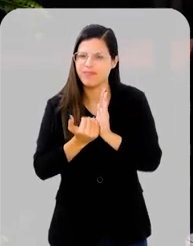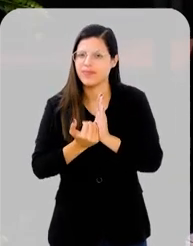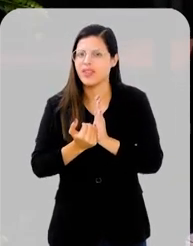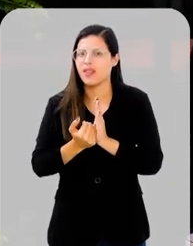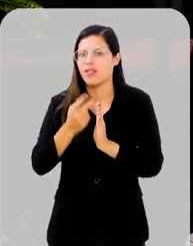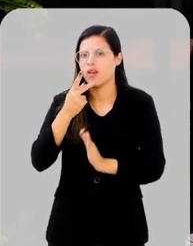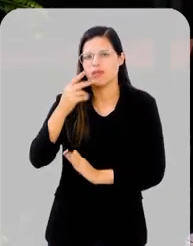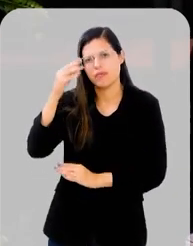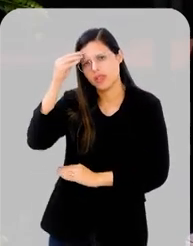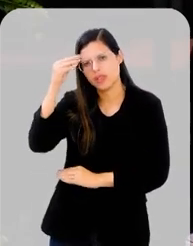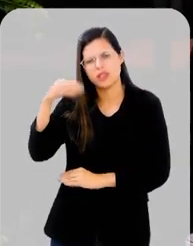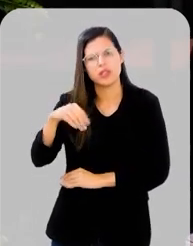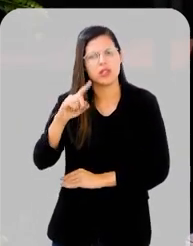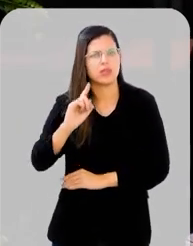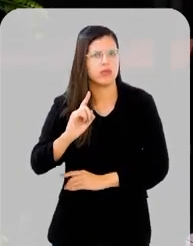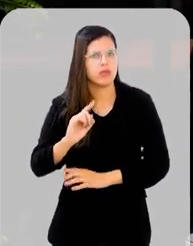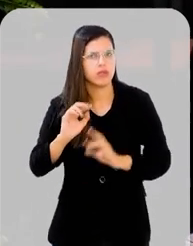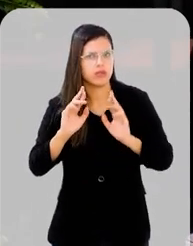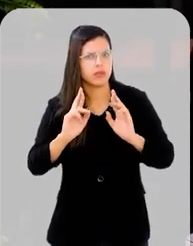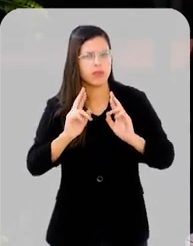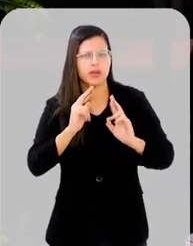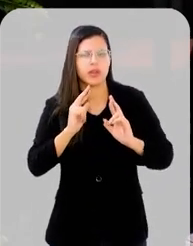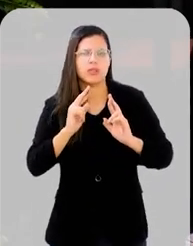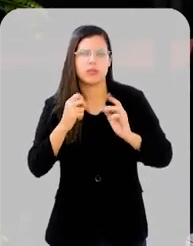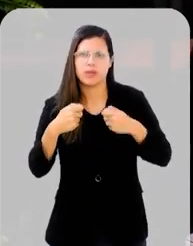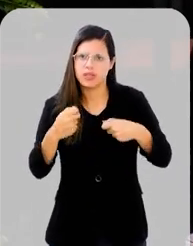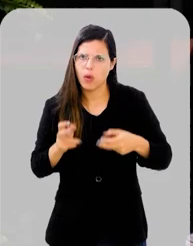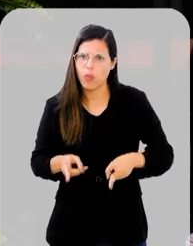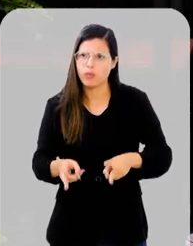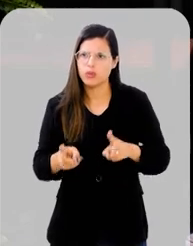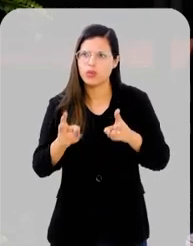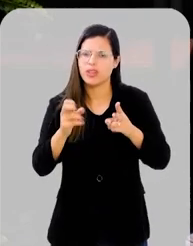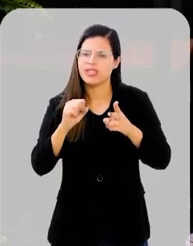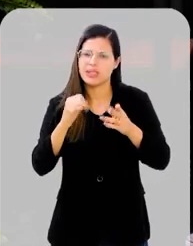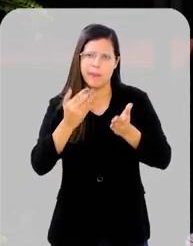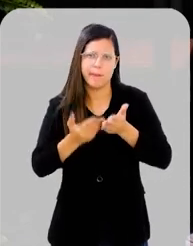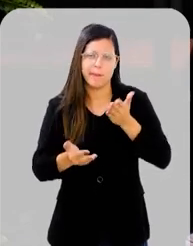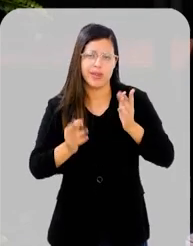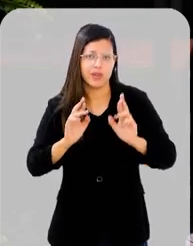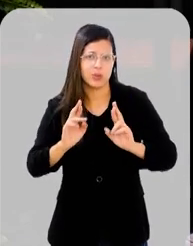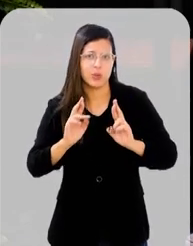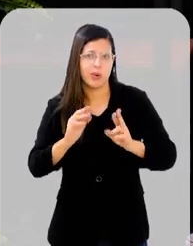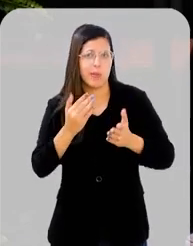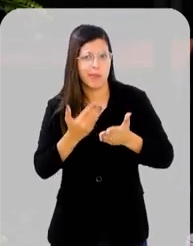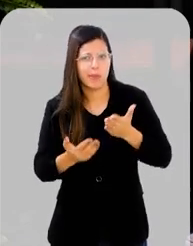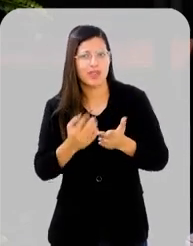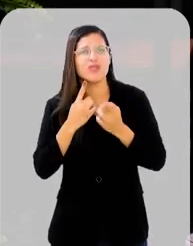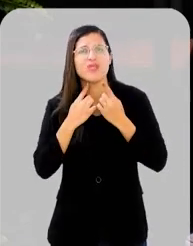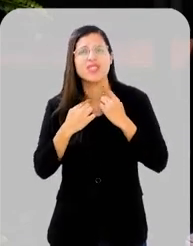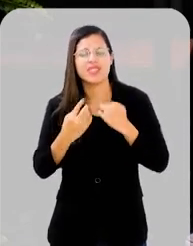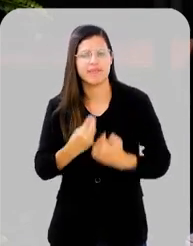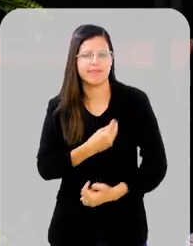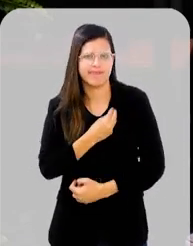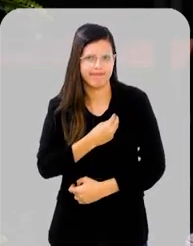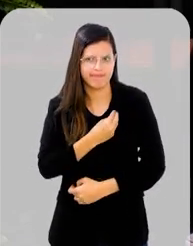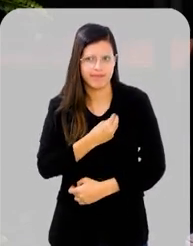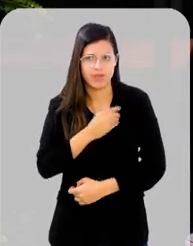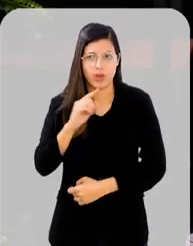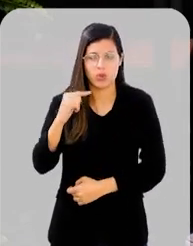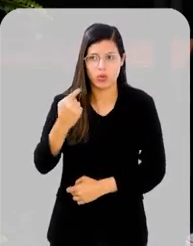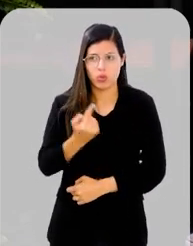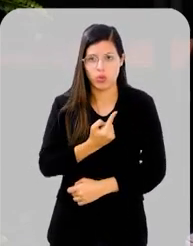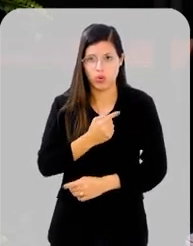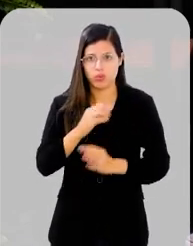que não desistam a esperança não pode morrer nós que quem pde esperança pde a vontade de viver então